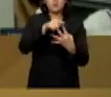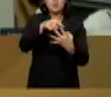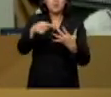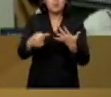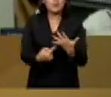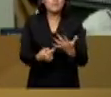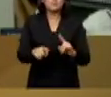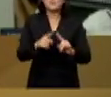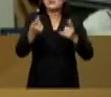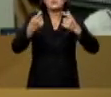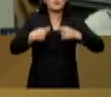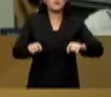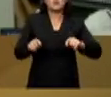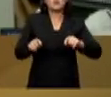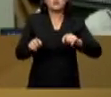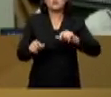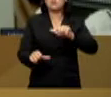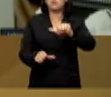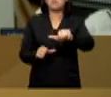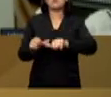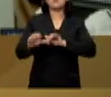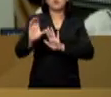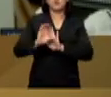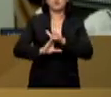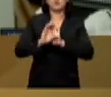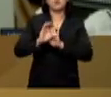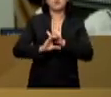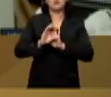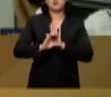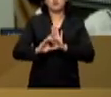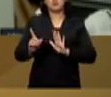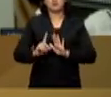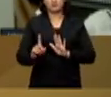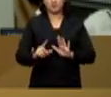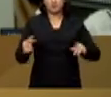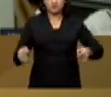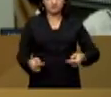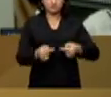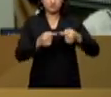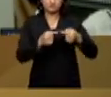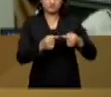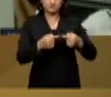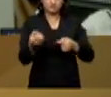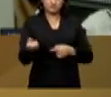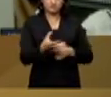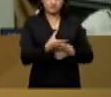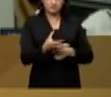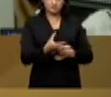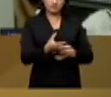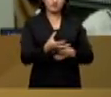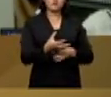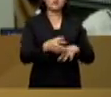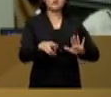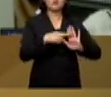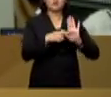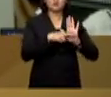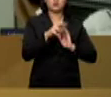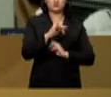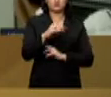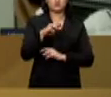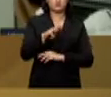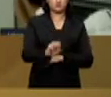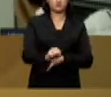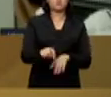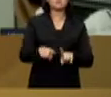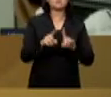precisa ser redefinido para atender essa repartição do montante a ser recolhido relativamente ao ICMS. Acresce